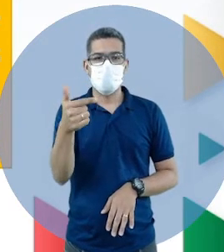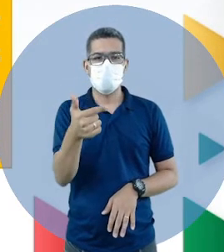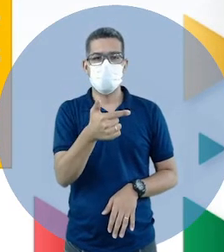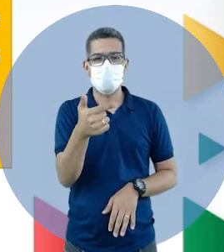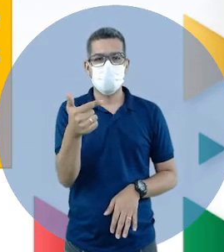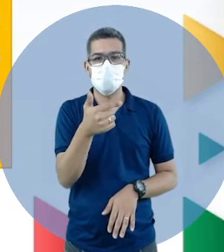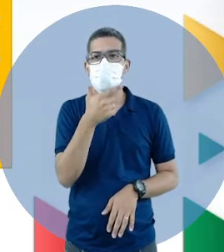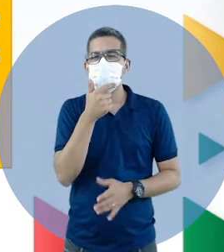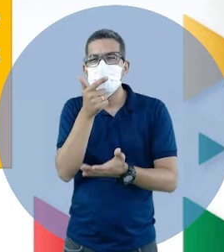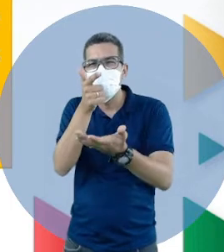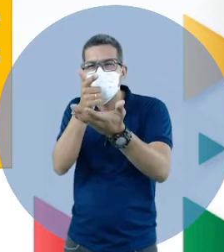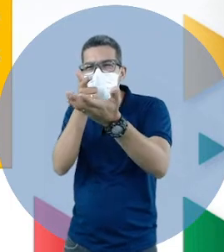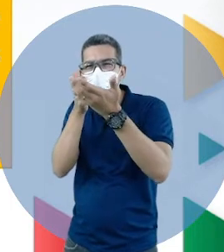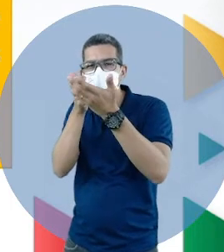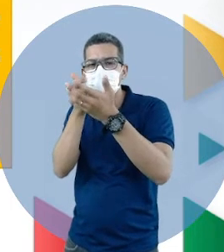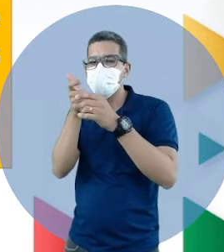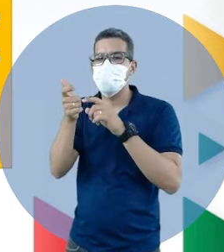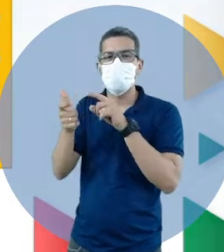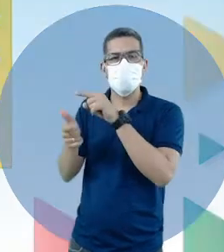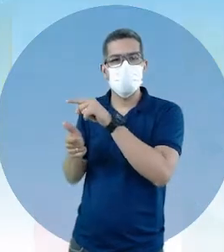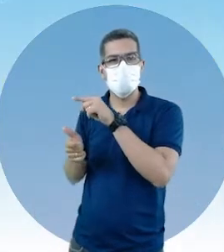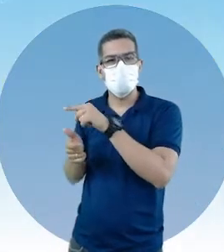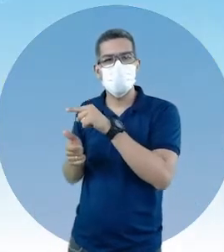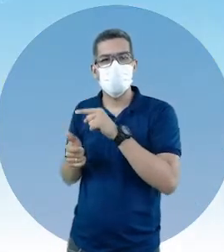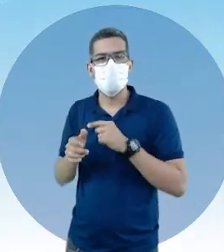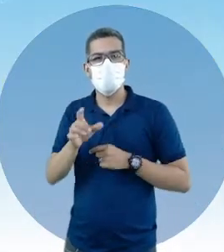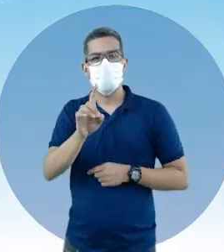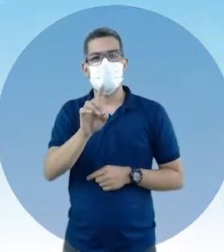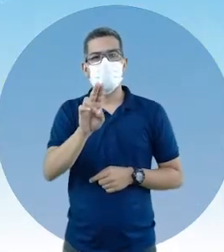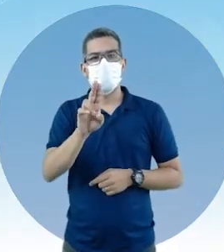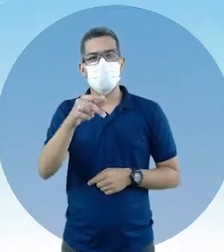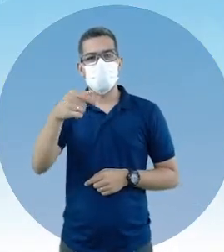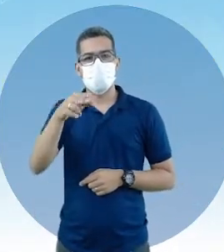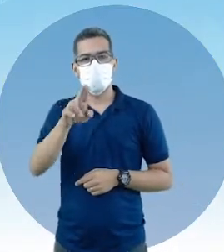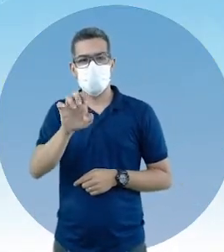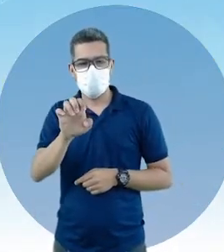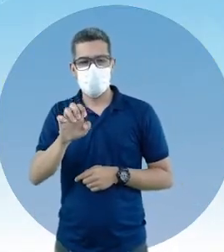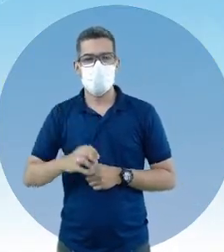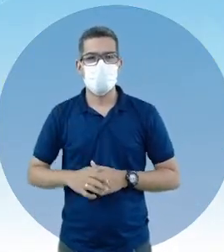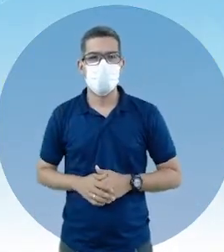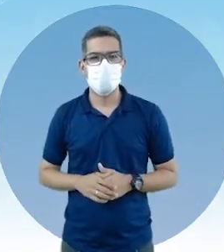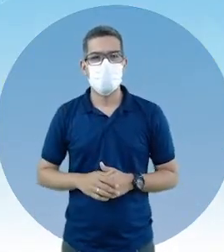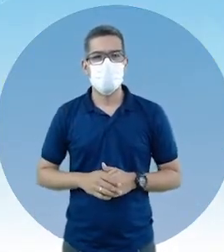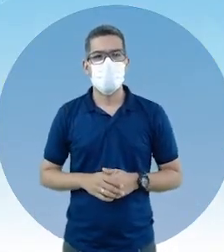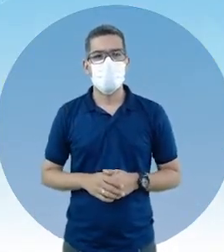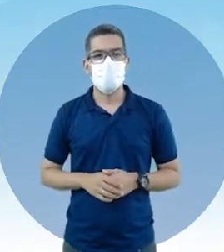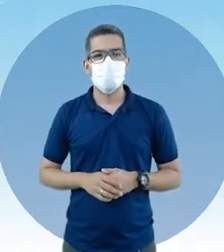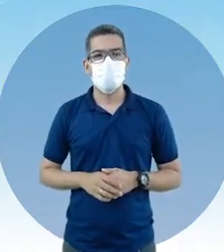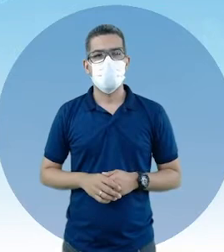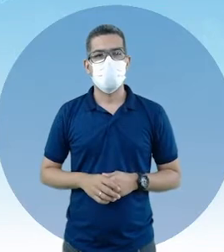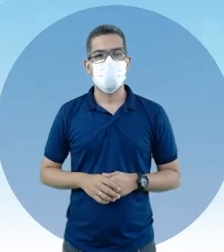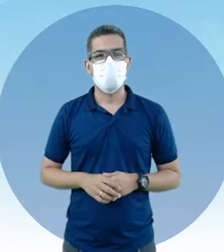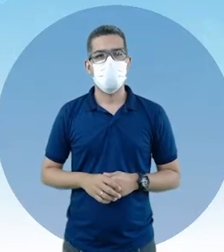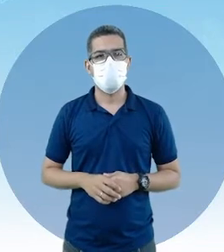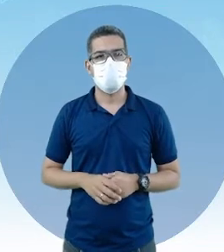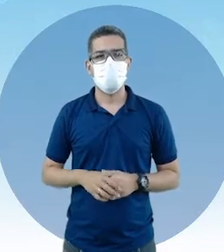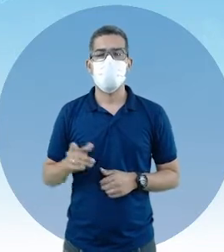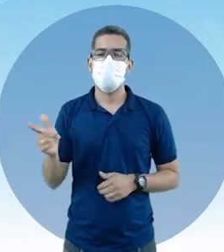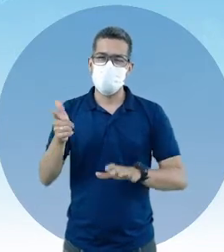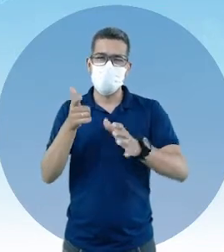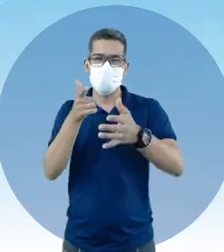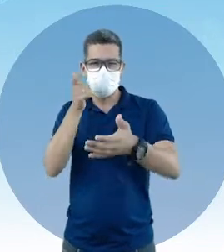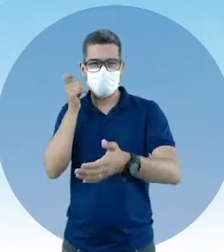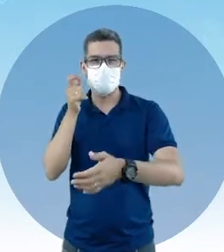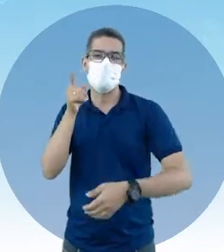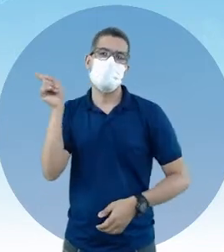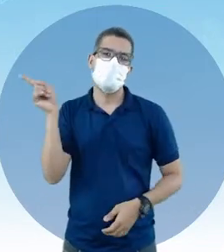responsável pelos disparos foi o turco Ali Agca. Lembrar que ele era turco, certo? E ele fez esse